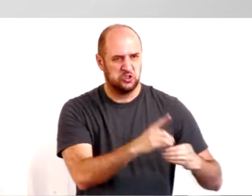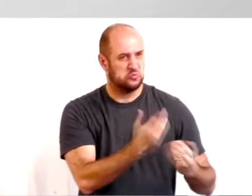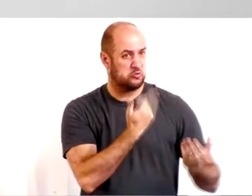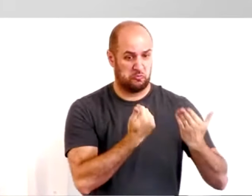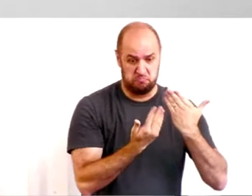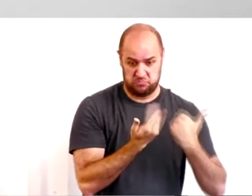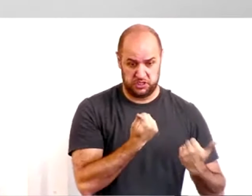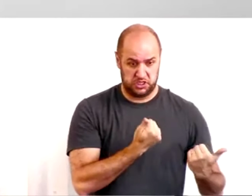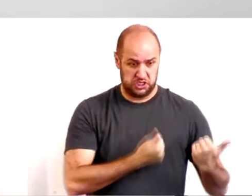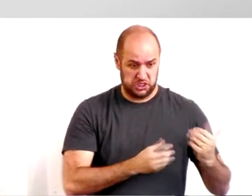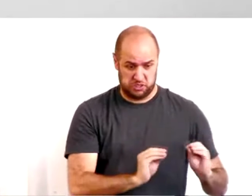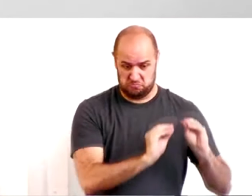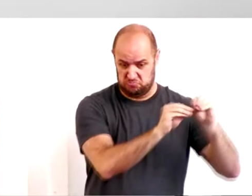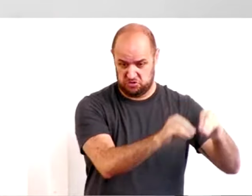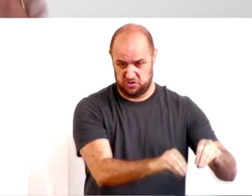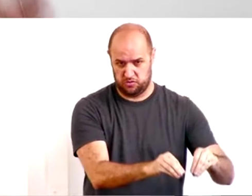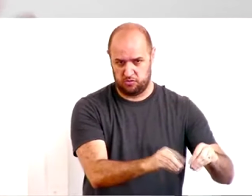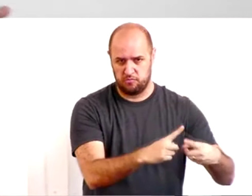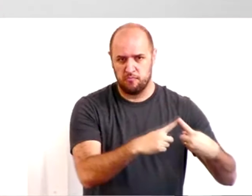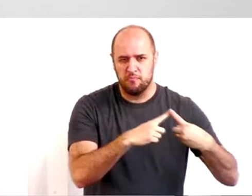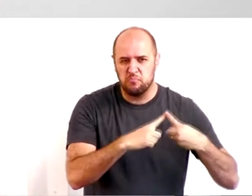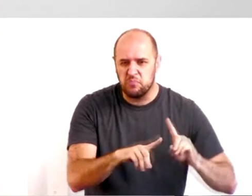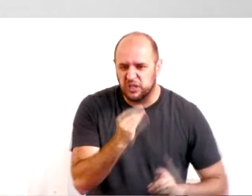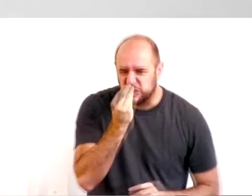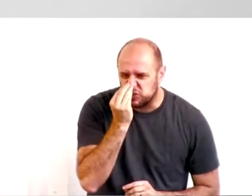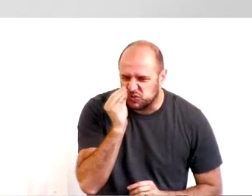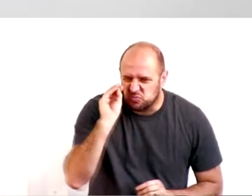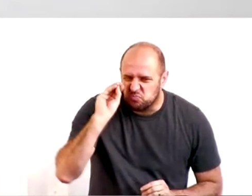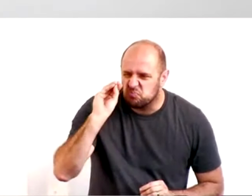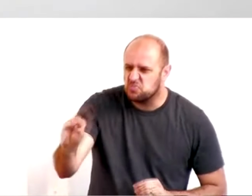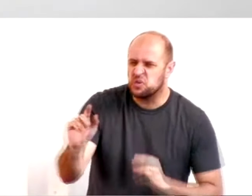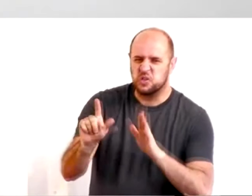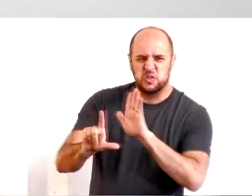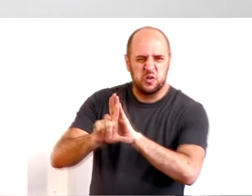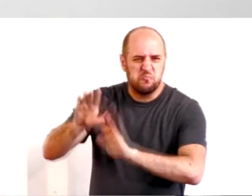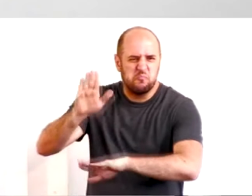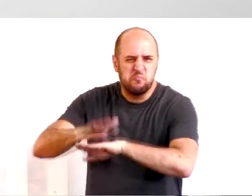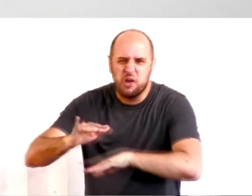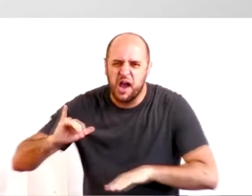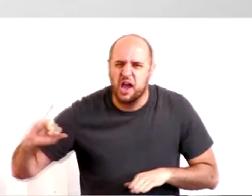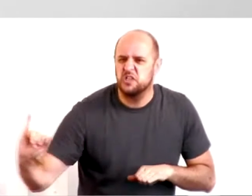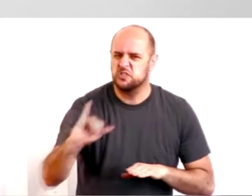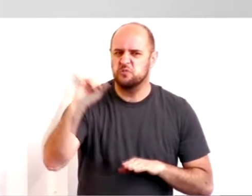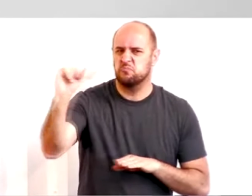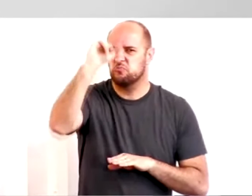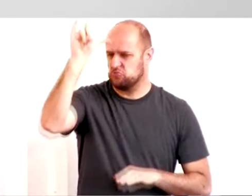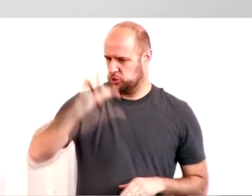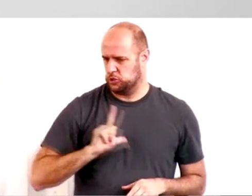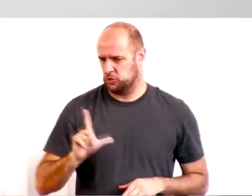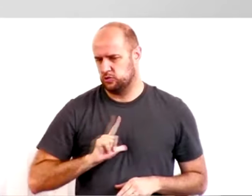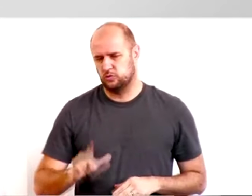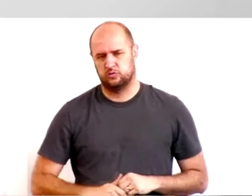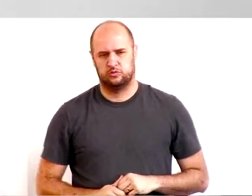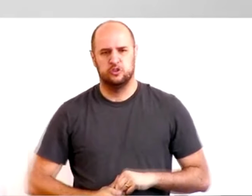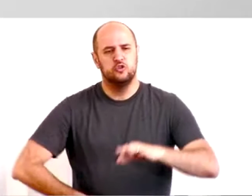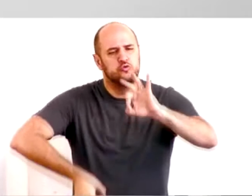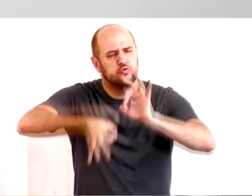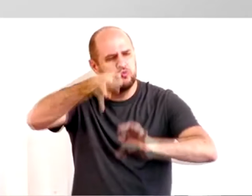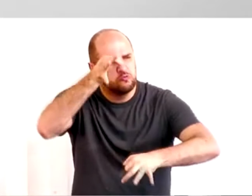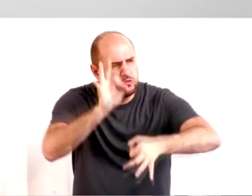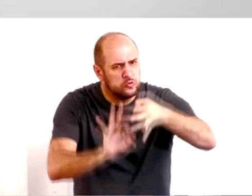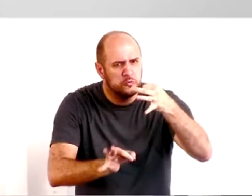e do cominho, mas desprezam os preceitos mais importantes da lei, a